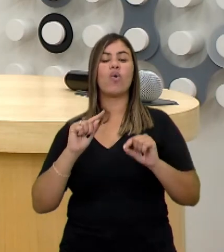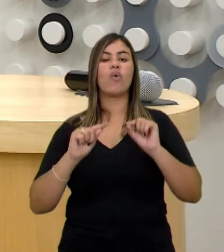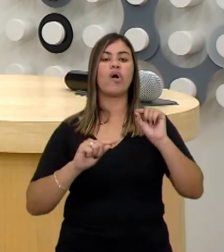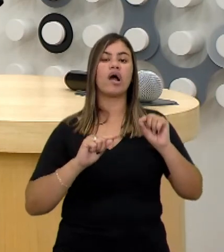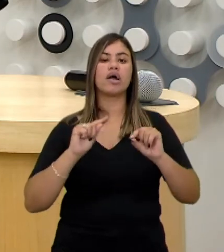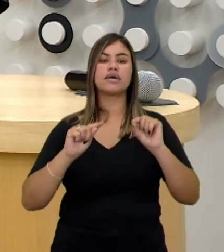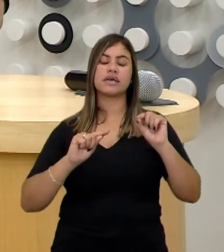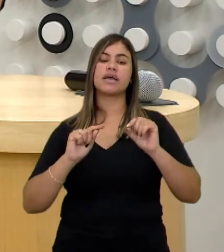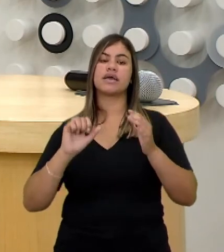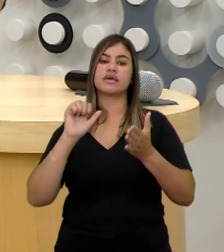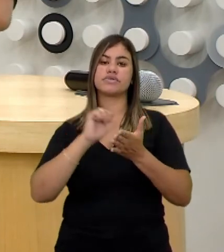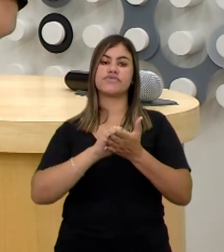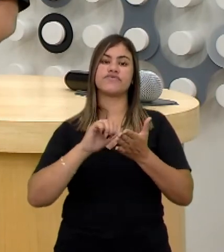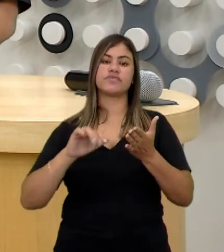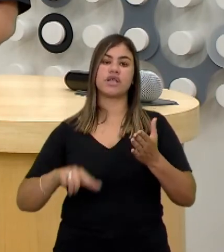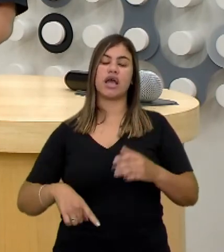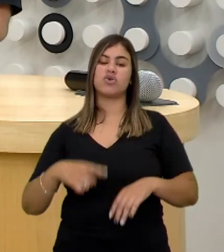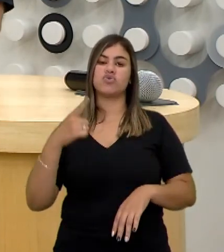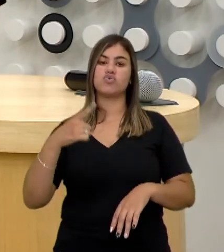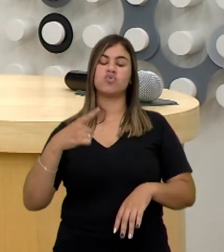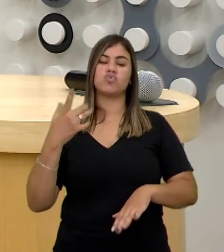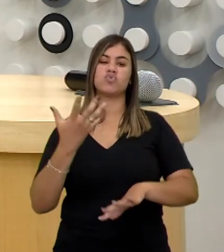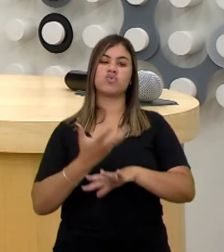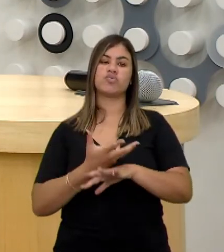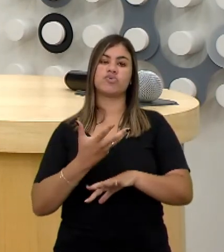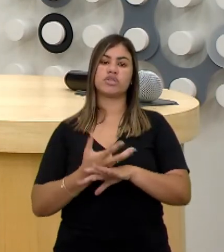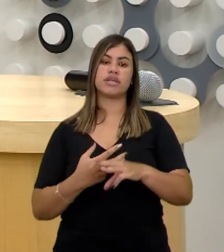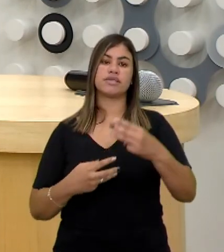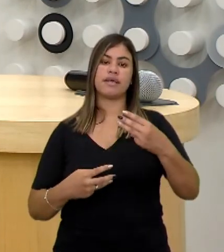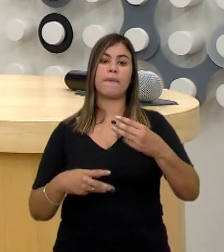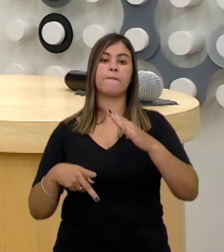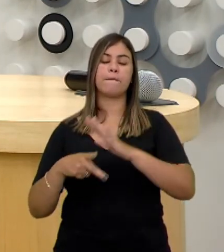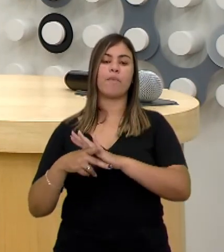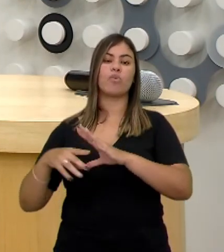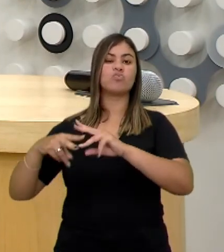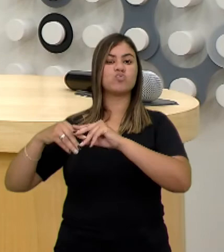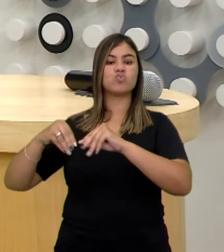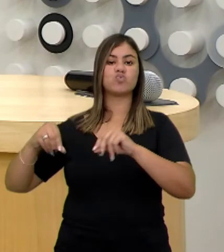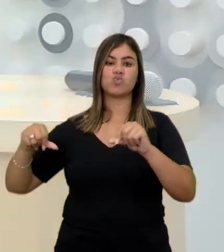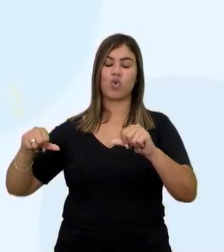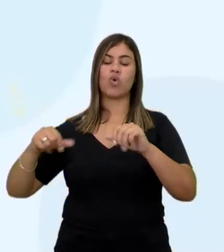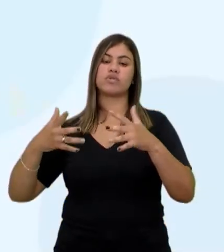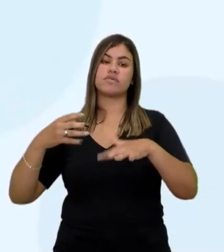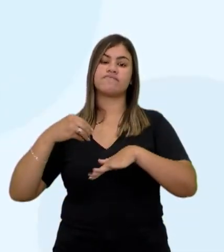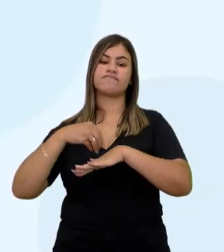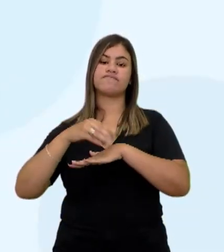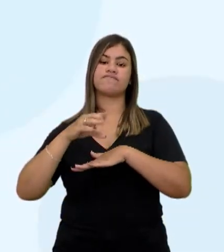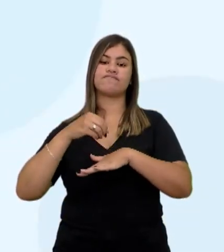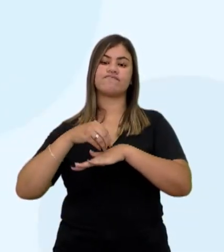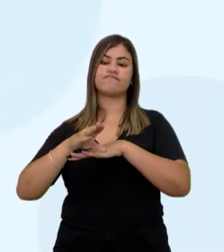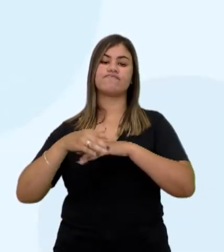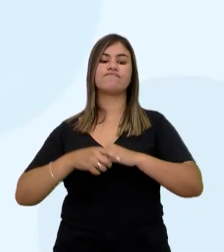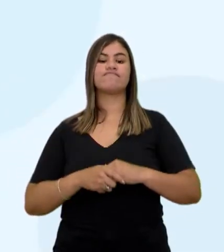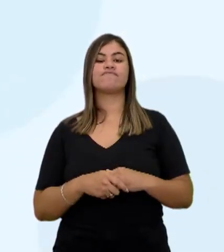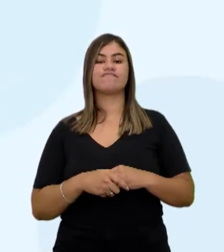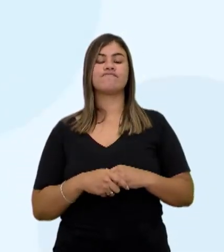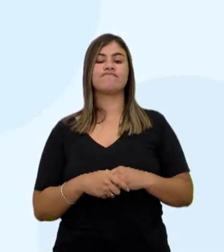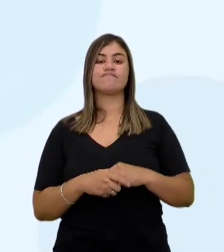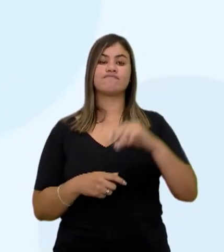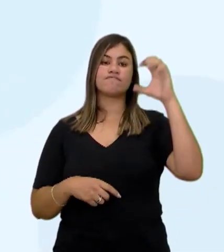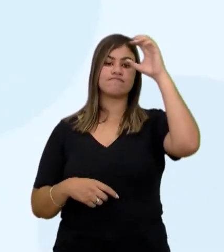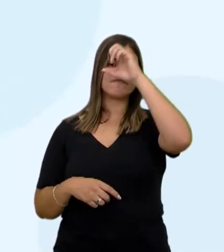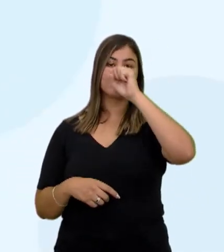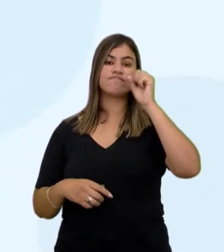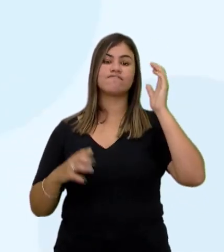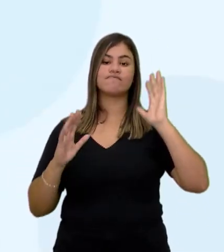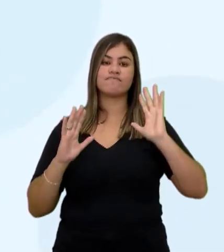dessa atividade 1 do componente 3 aí do solo, e aí eu vou passar umas orientações aí como sugestões. Então tá aí os conhecimentos prévios,